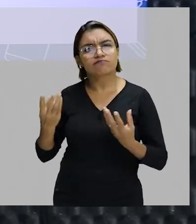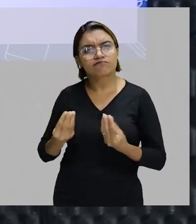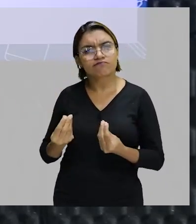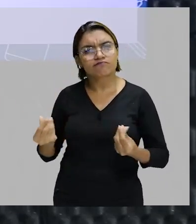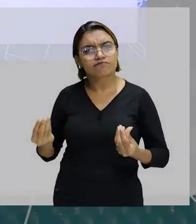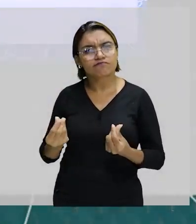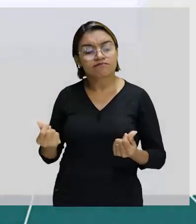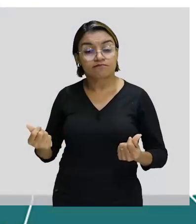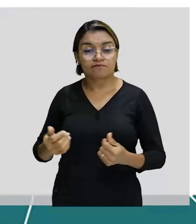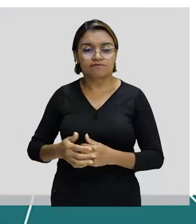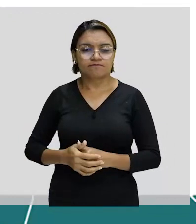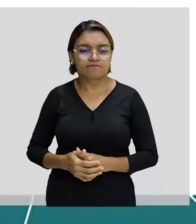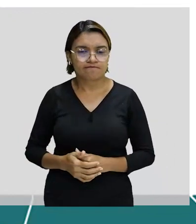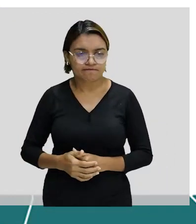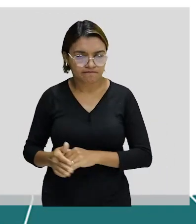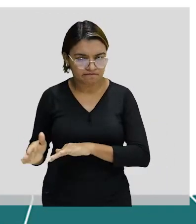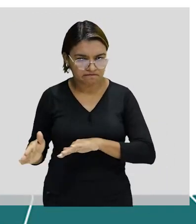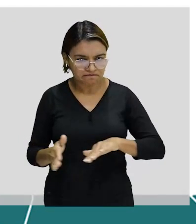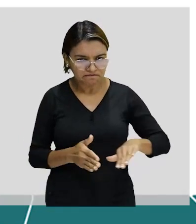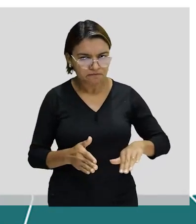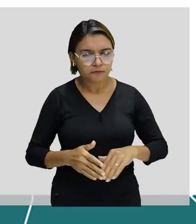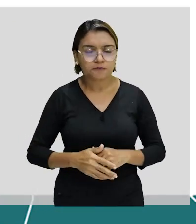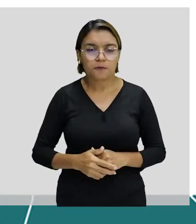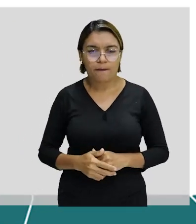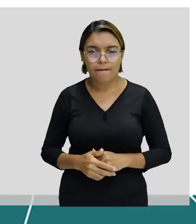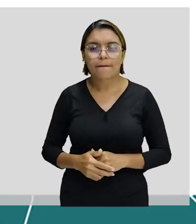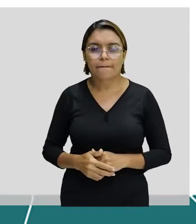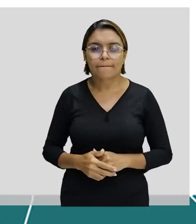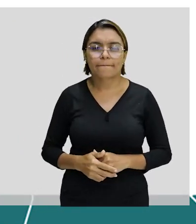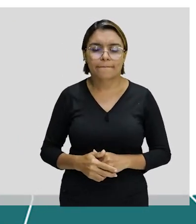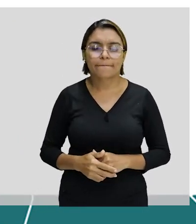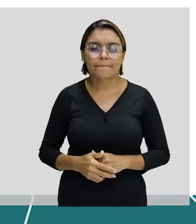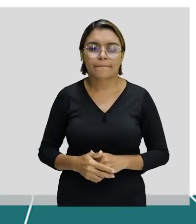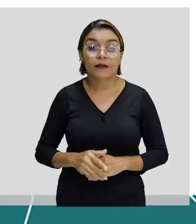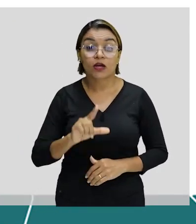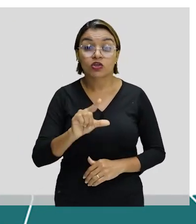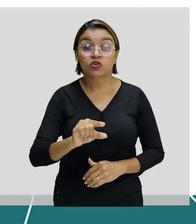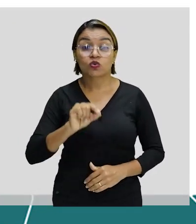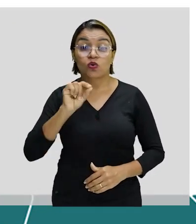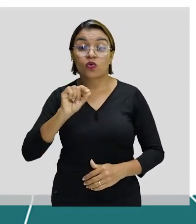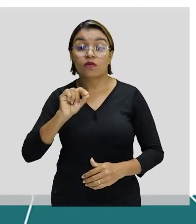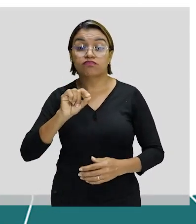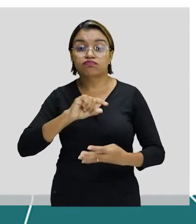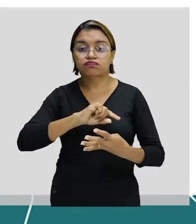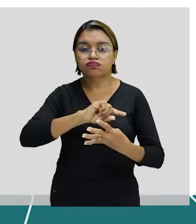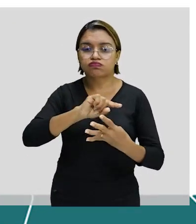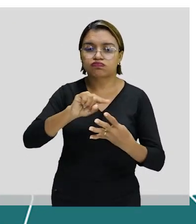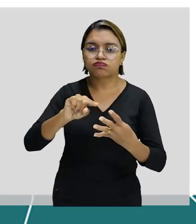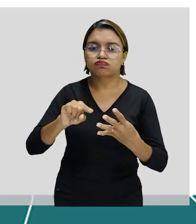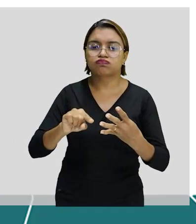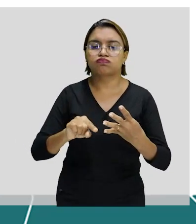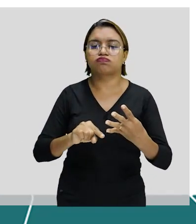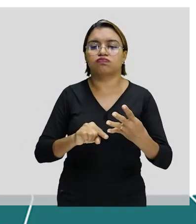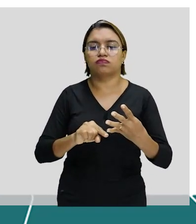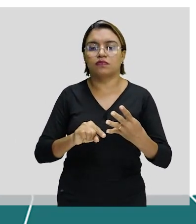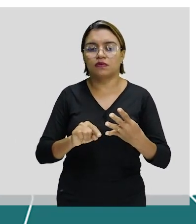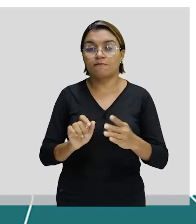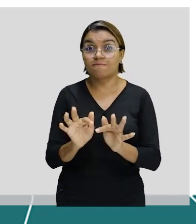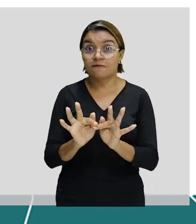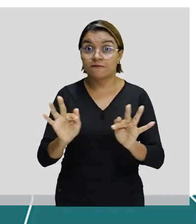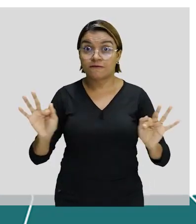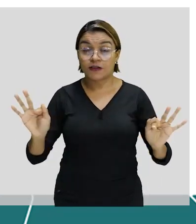um outro exemplo. Marque a alternativa, outra questão. Marque a alternativa que tenha a forma da